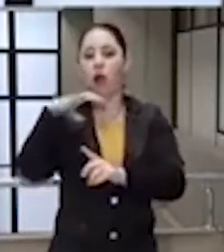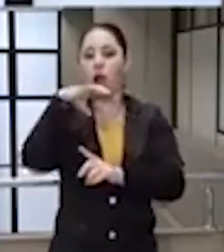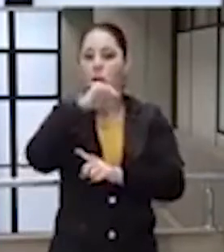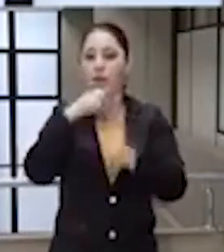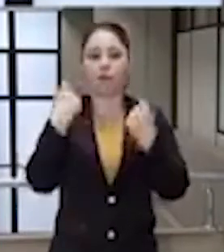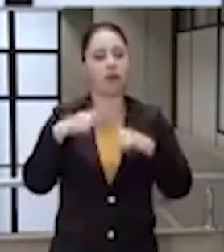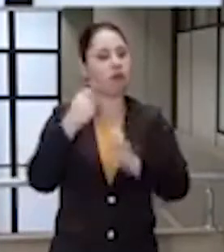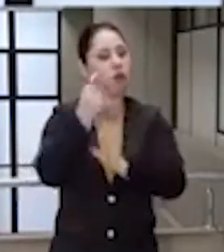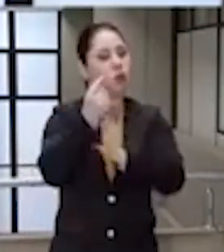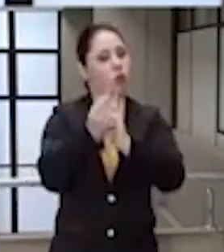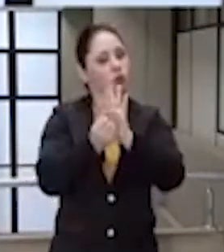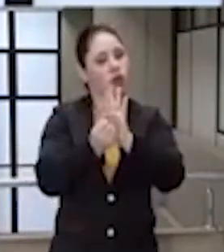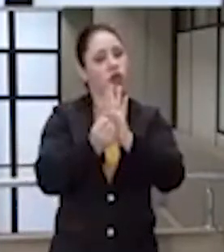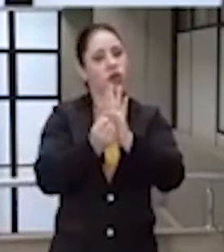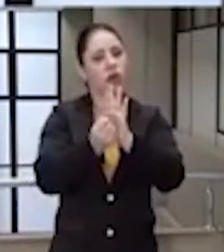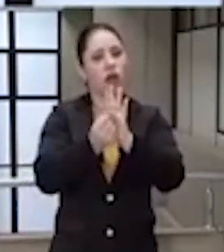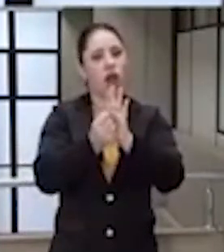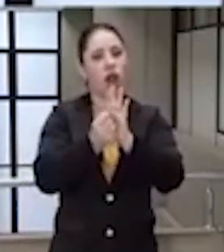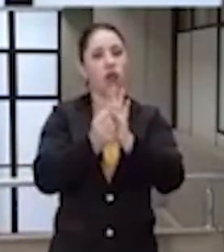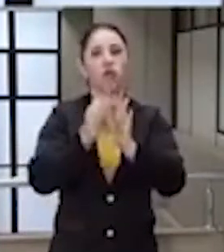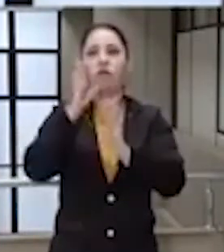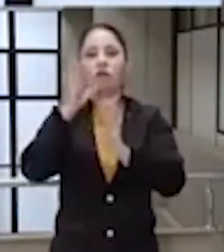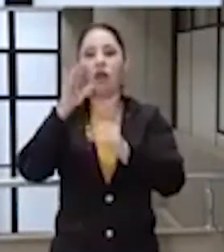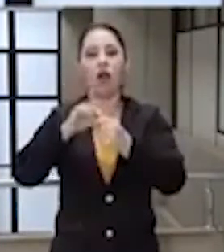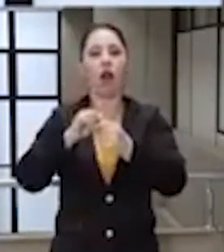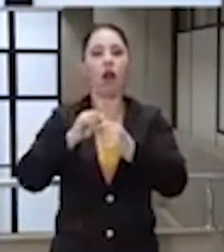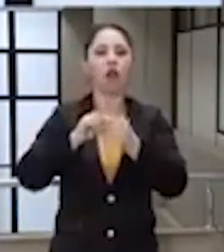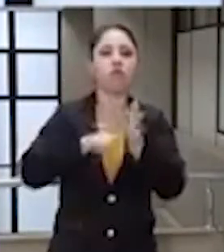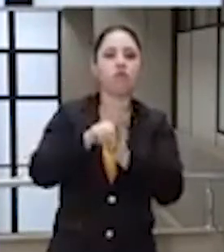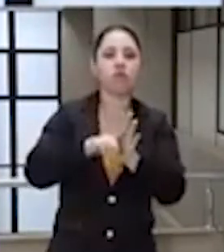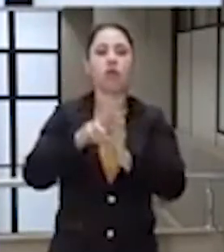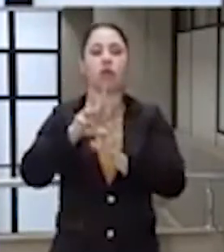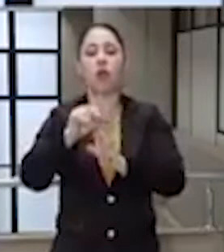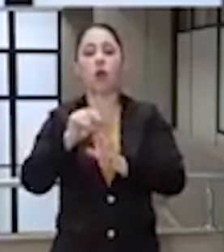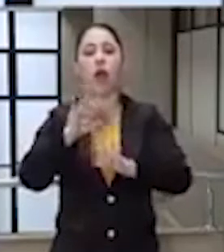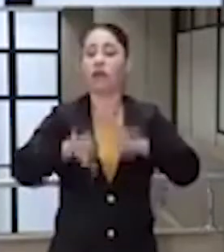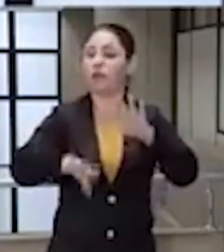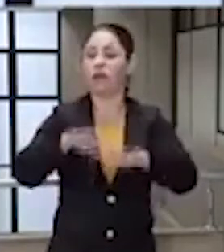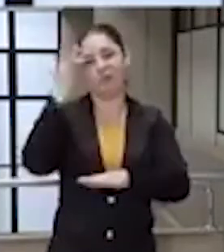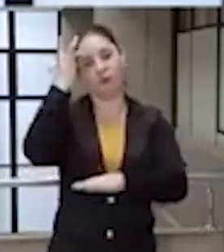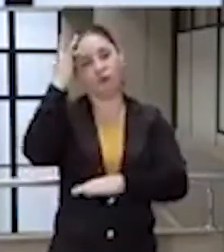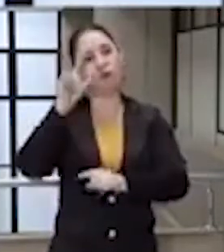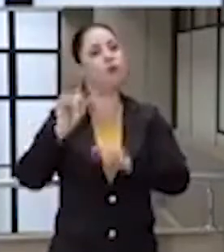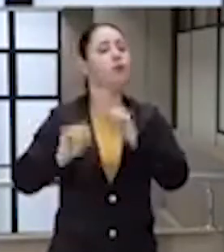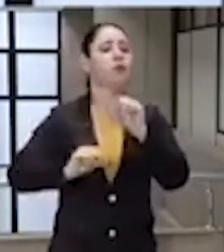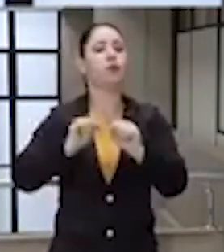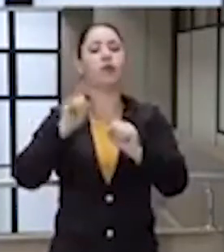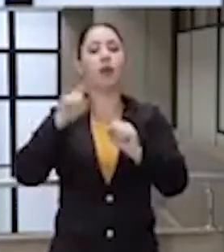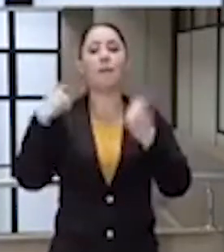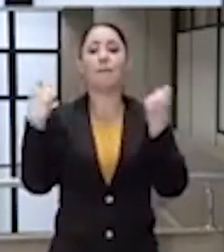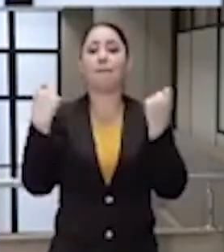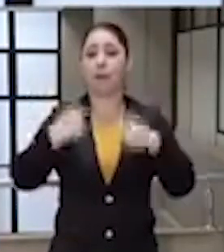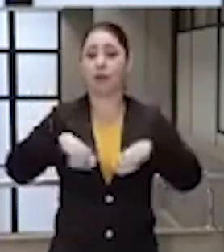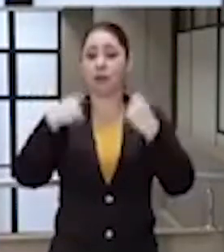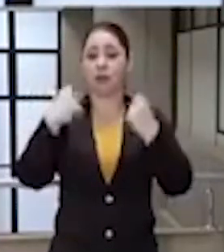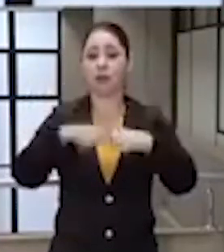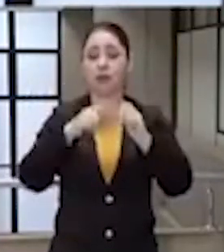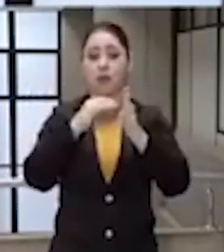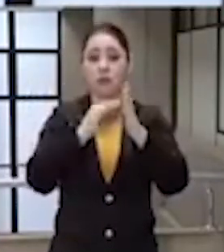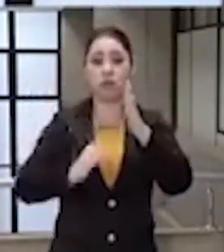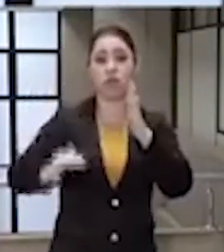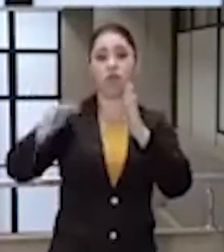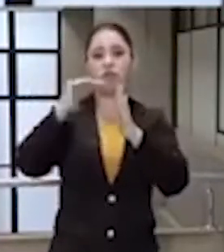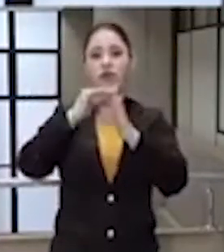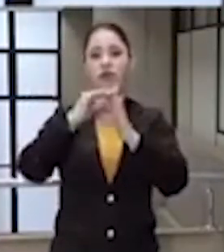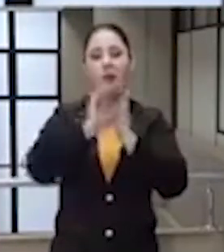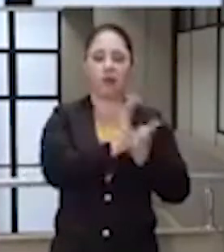públicos agora nesse processo em que muitas vezes não se sabe efetivamente quando haverá necessidade de um aumento aí